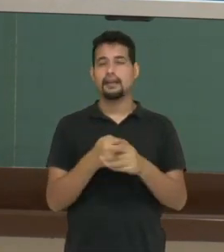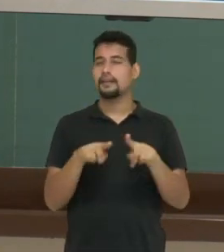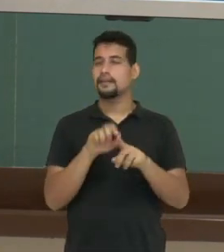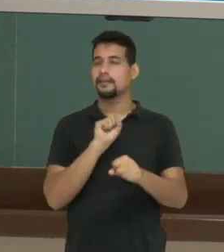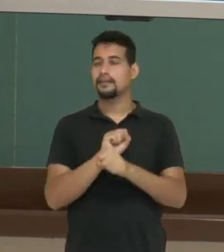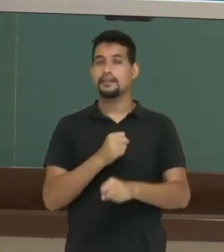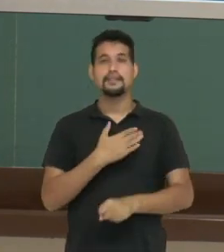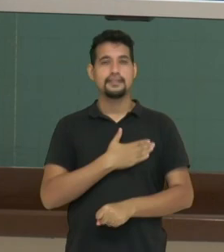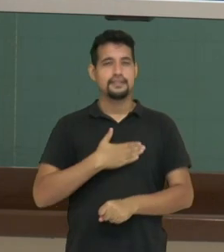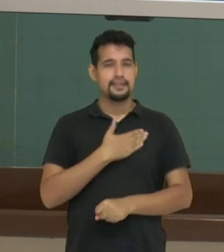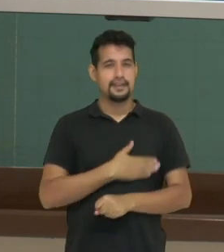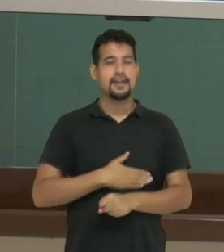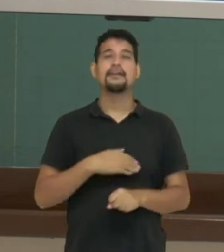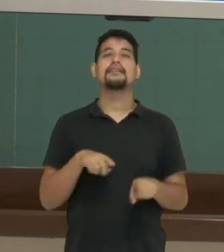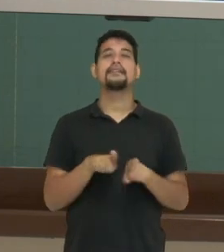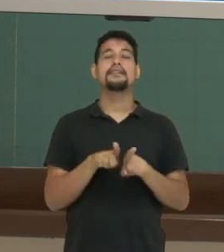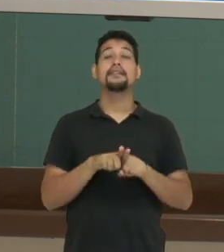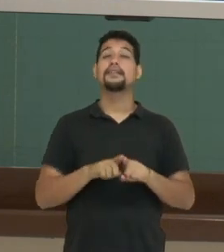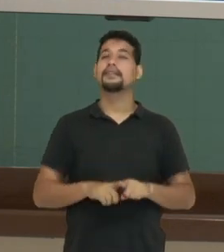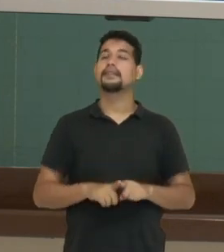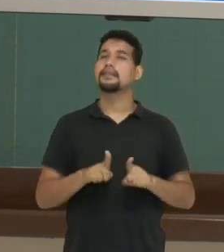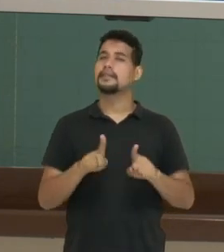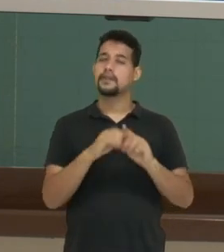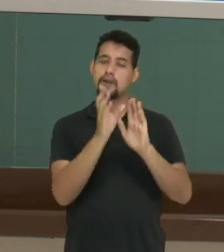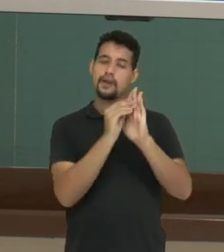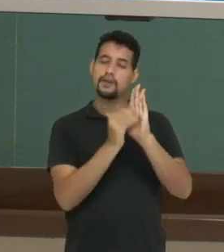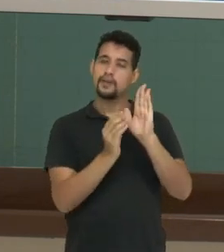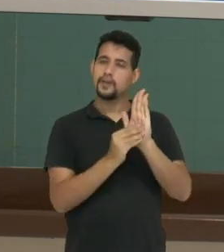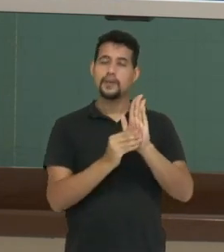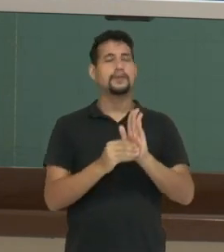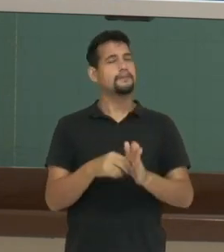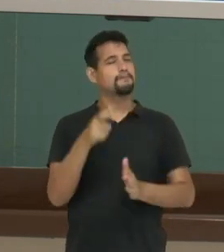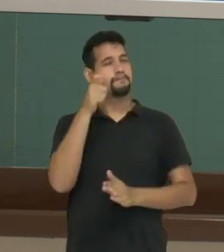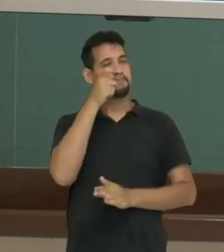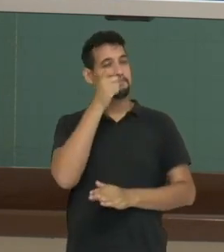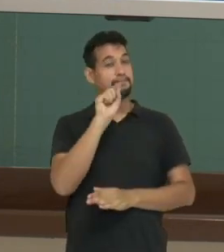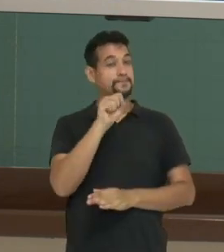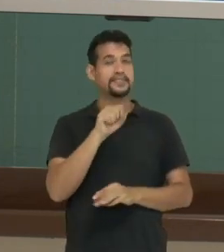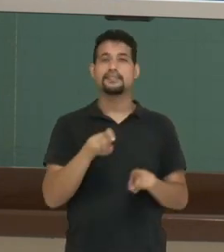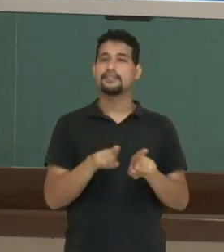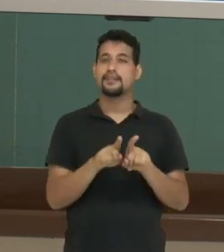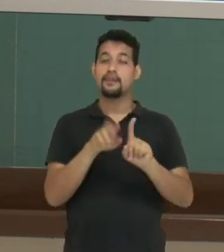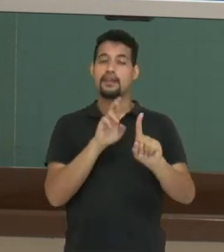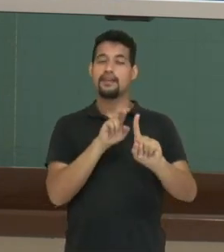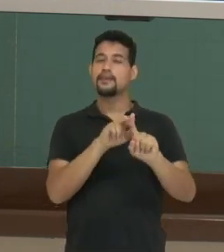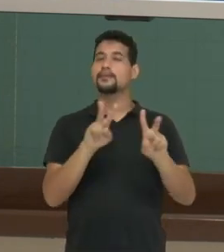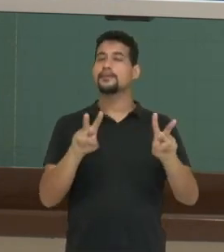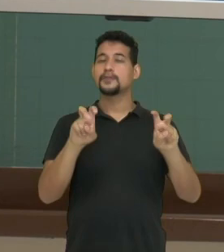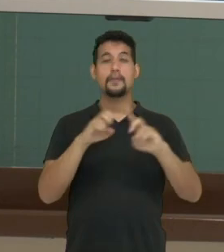que você tenha se apropriado desse conteúdo muito interessante